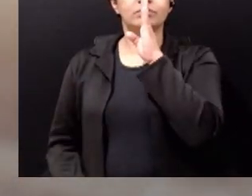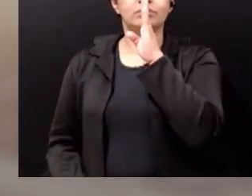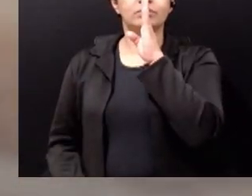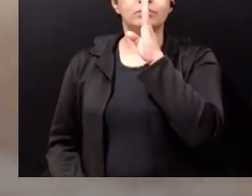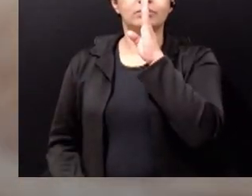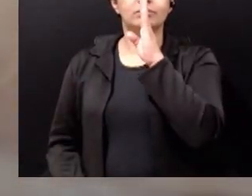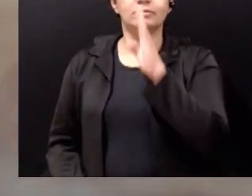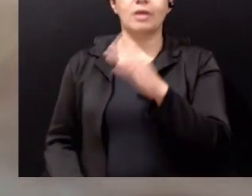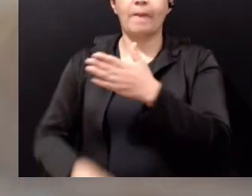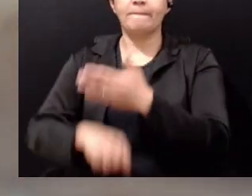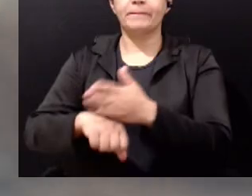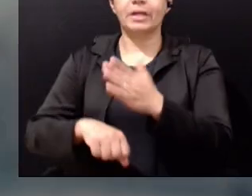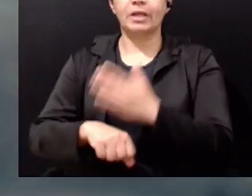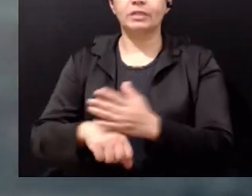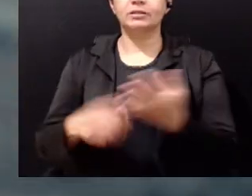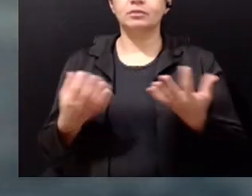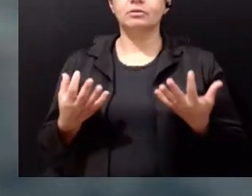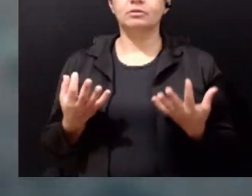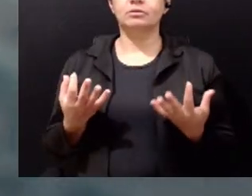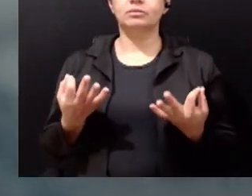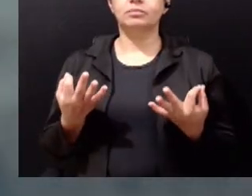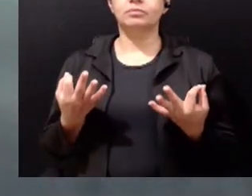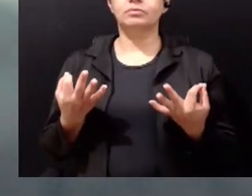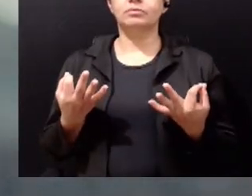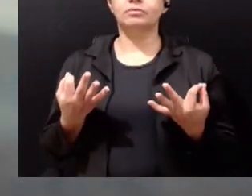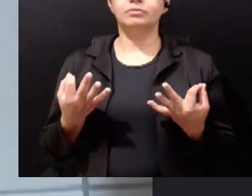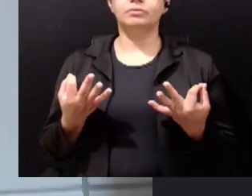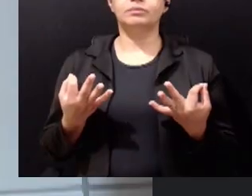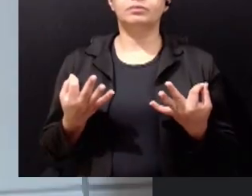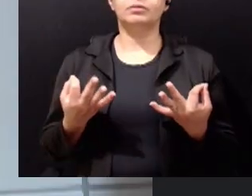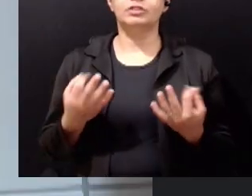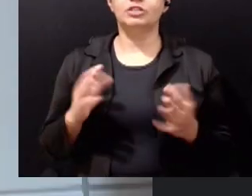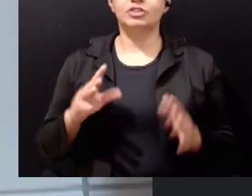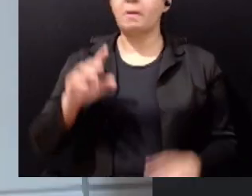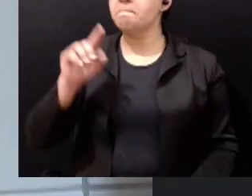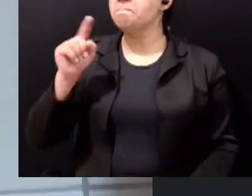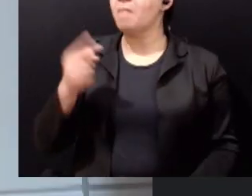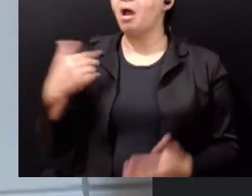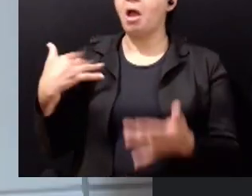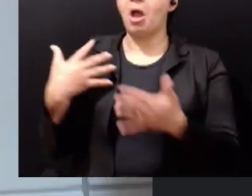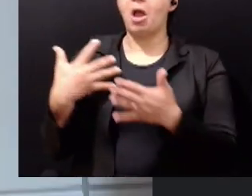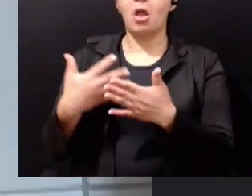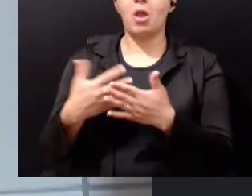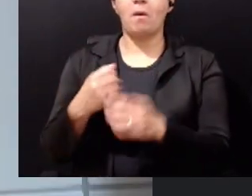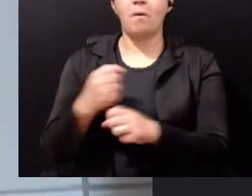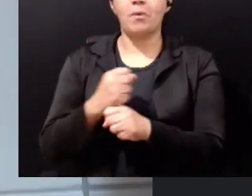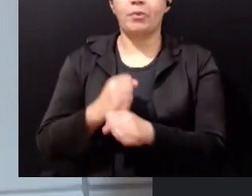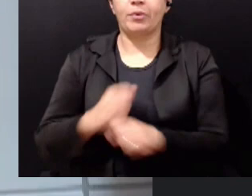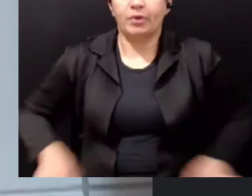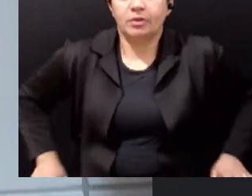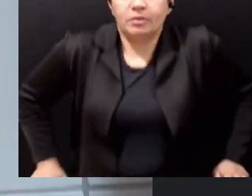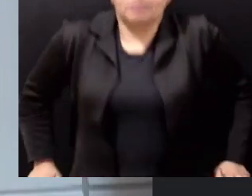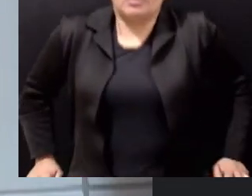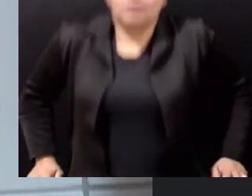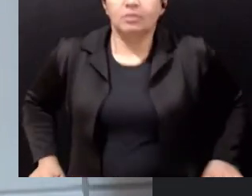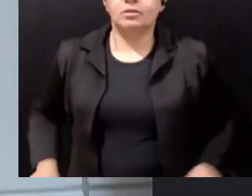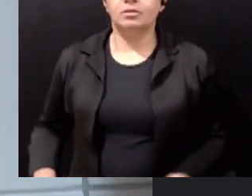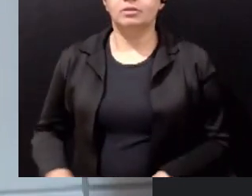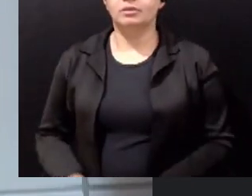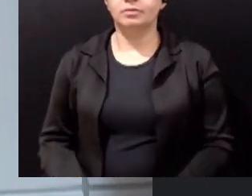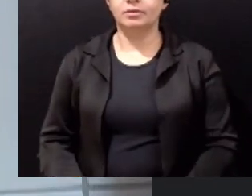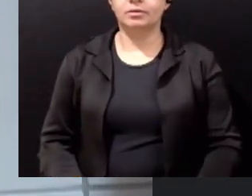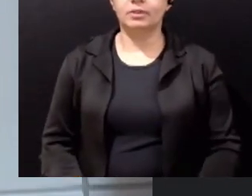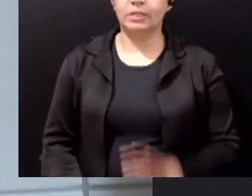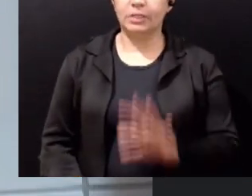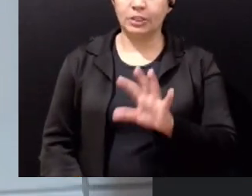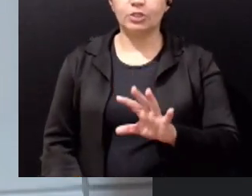práticas meditativas que são milenares, né? Aí, que nos né, já conhecida há séculos. Isso traz